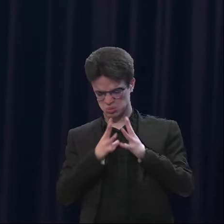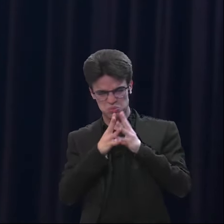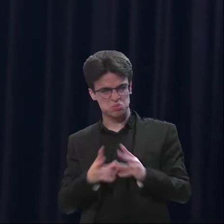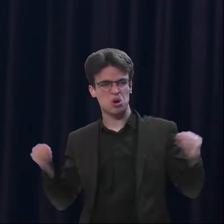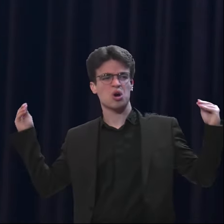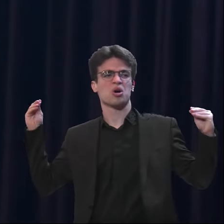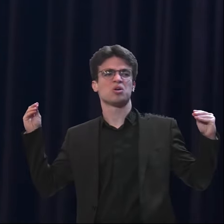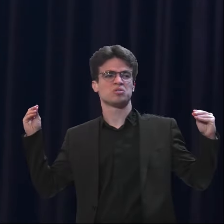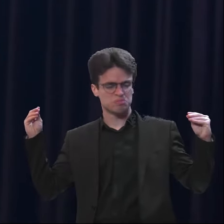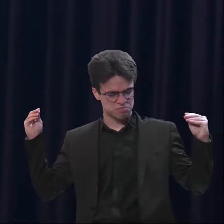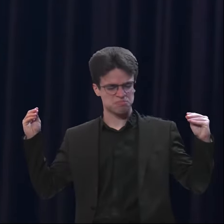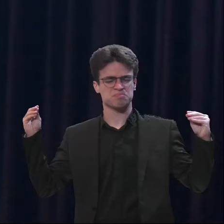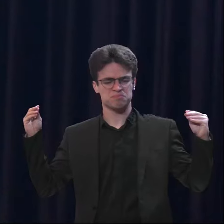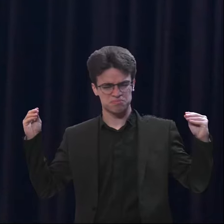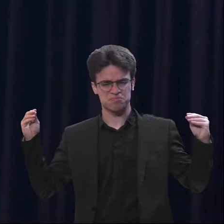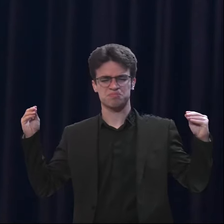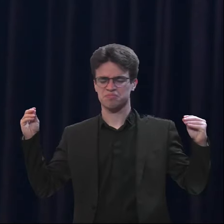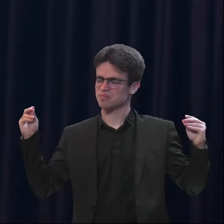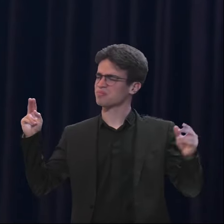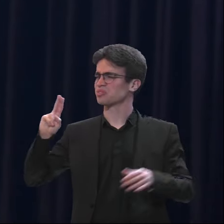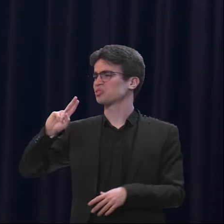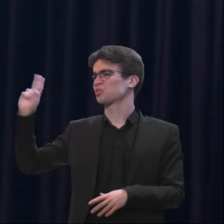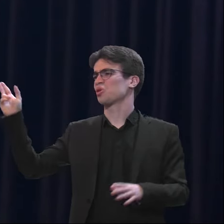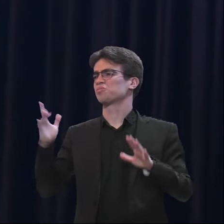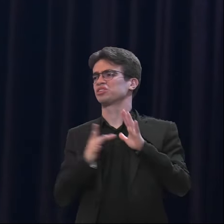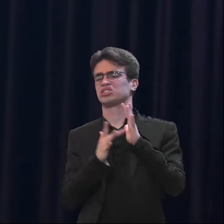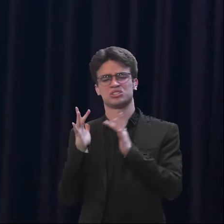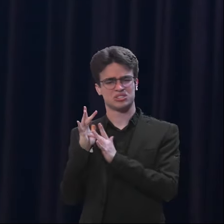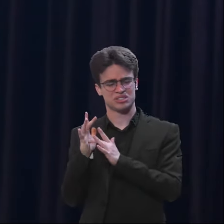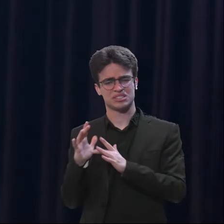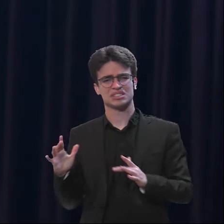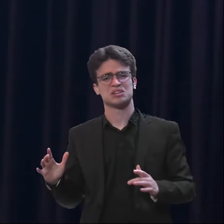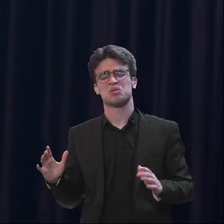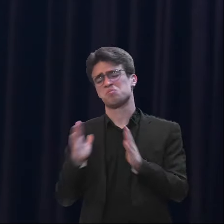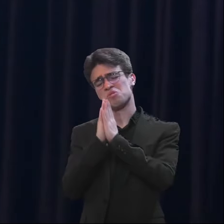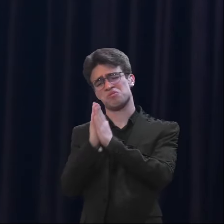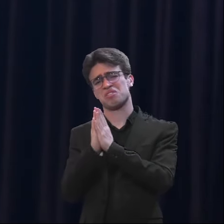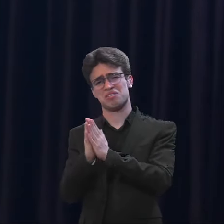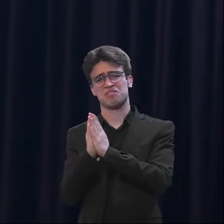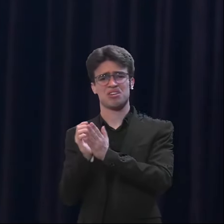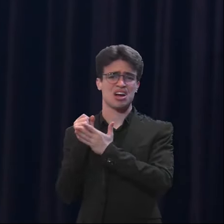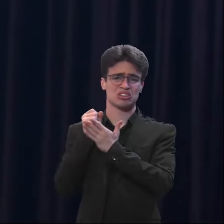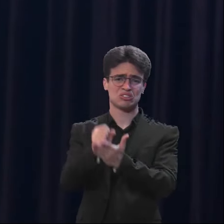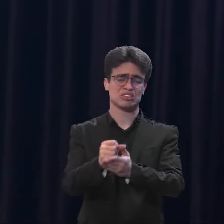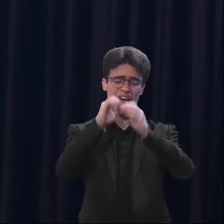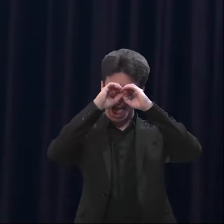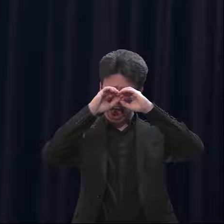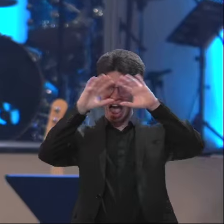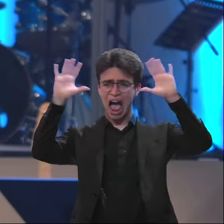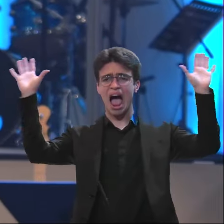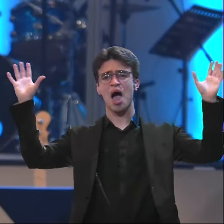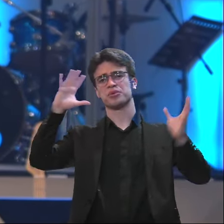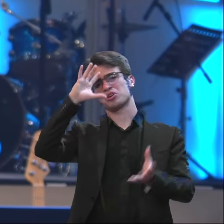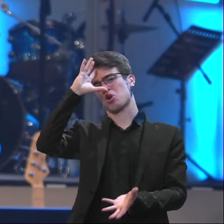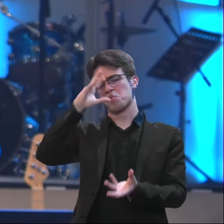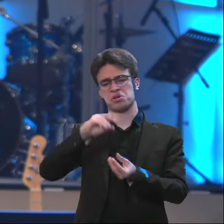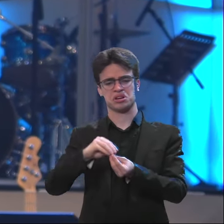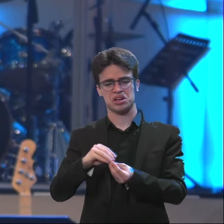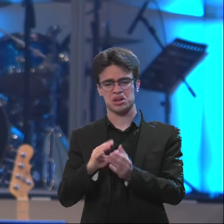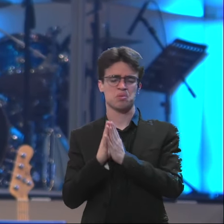teus servos. Em nome de Jesus. Abre o entendimento dos teus filhos. Abre